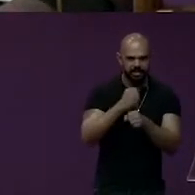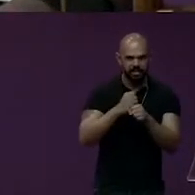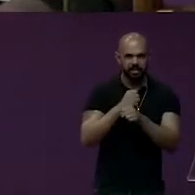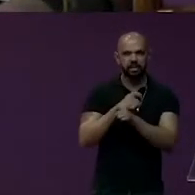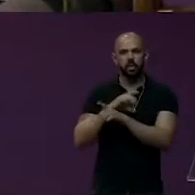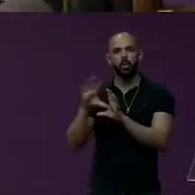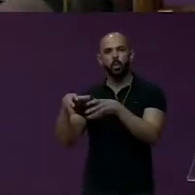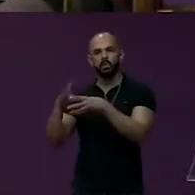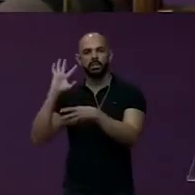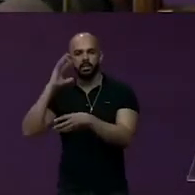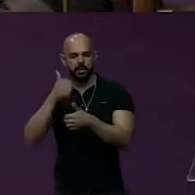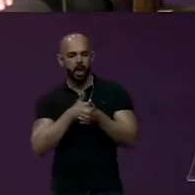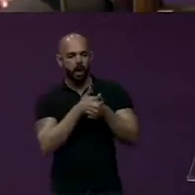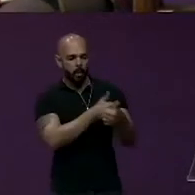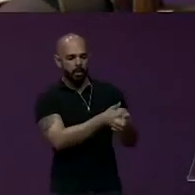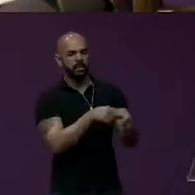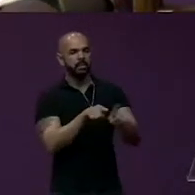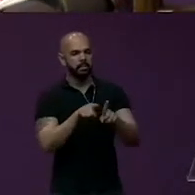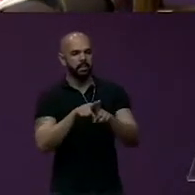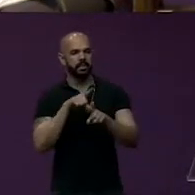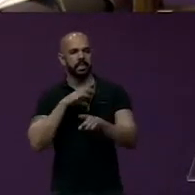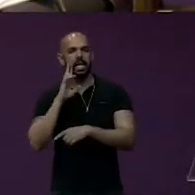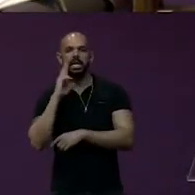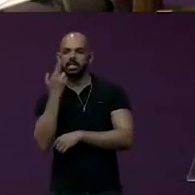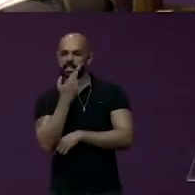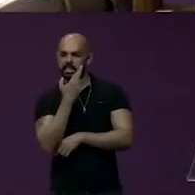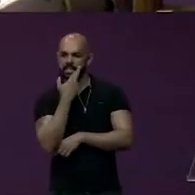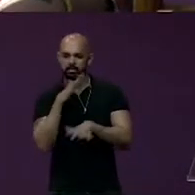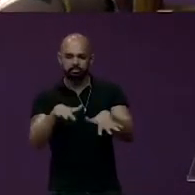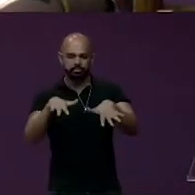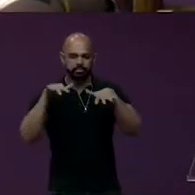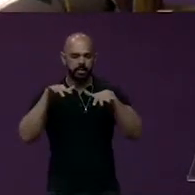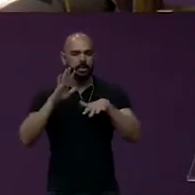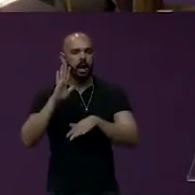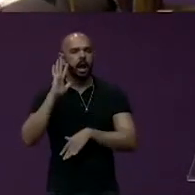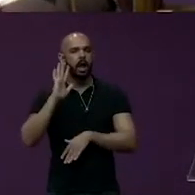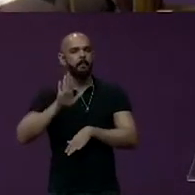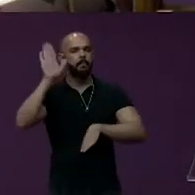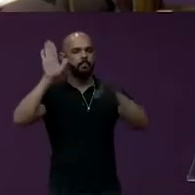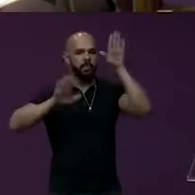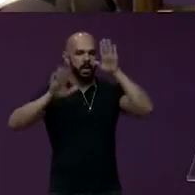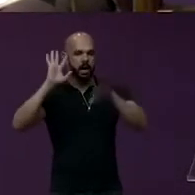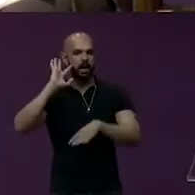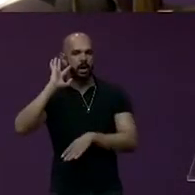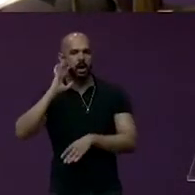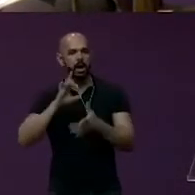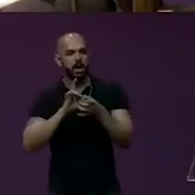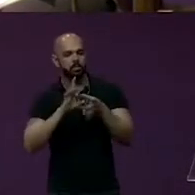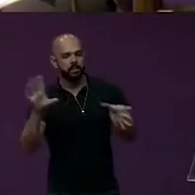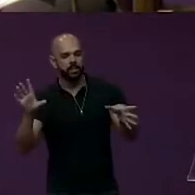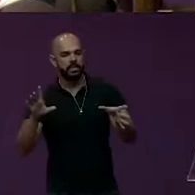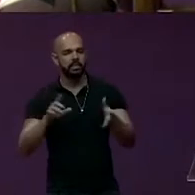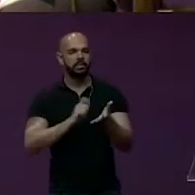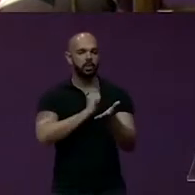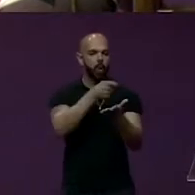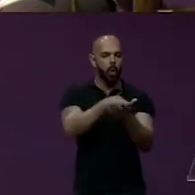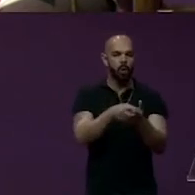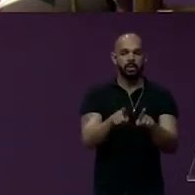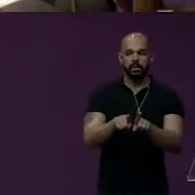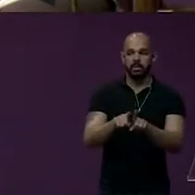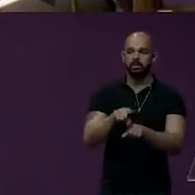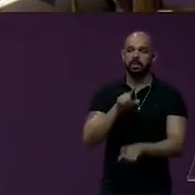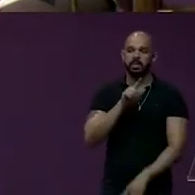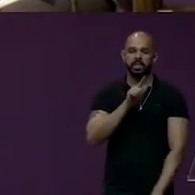Conselho Deliberativo e houve assembleia recente para aprovação de contas. E eu acho que no caso da gestão